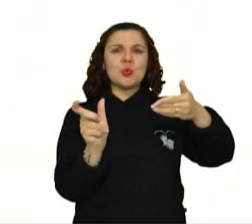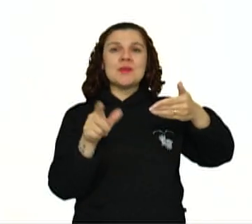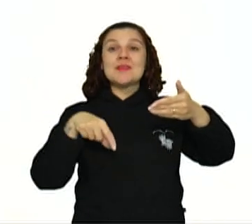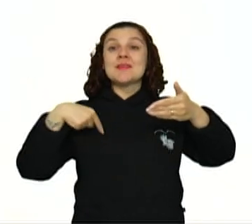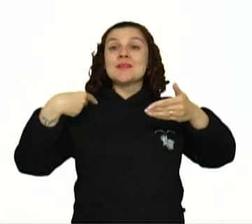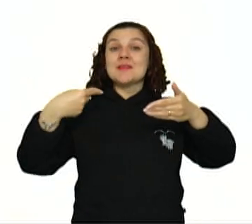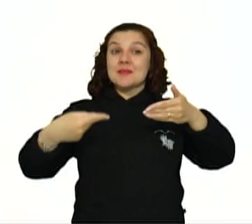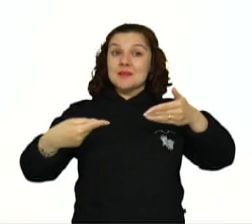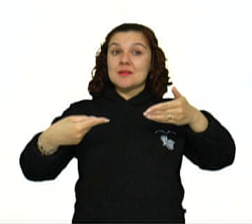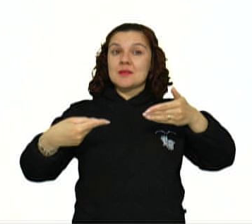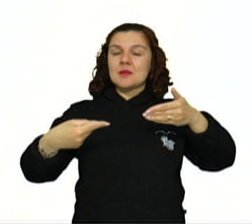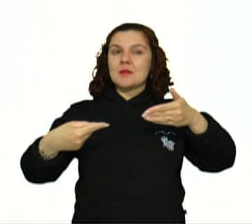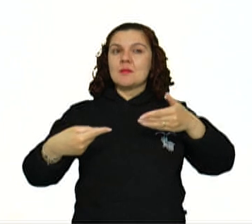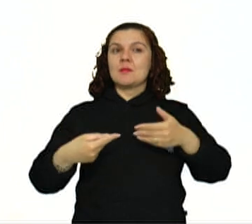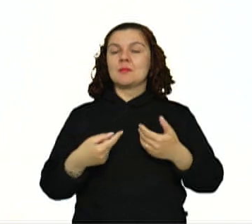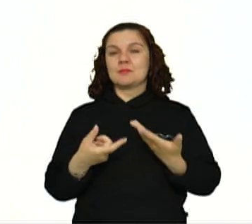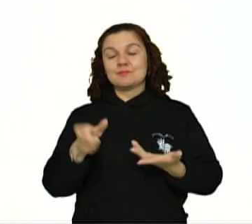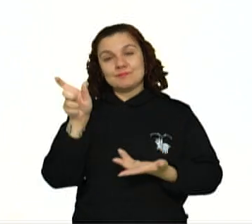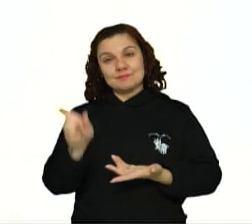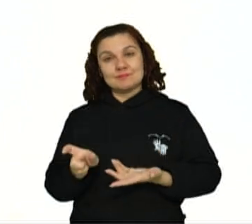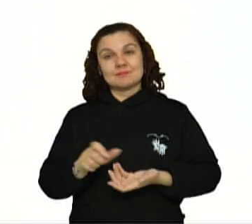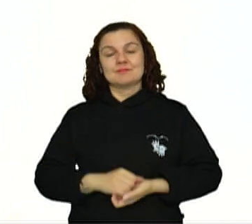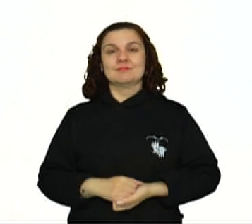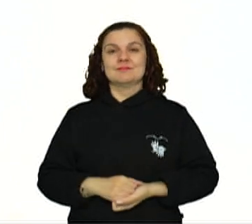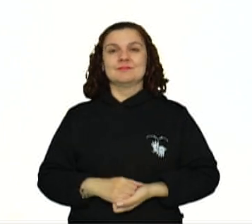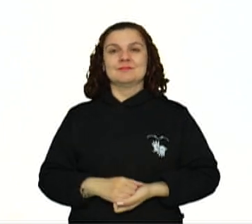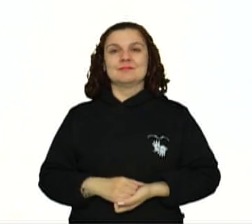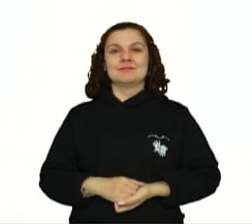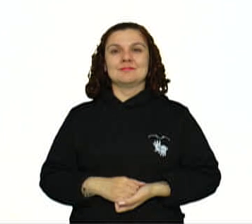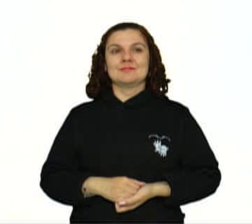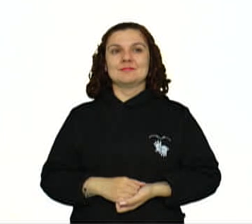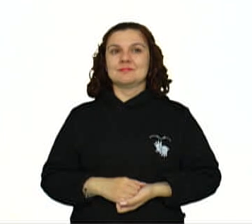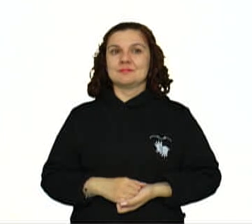aquilo que se declara do sujeito.